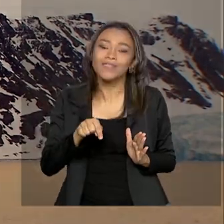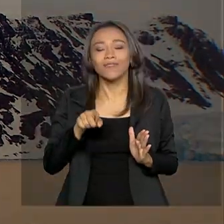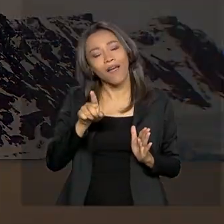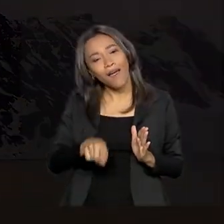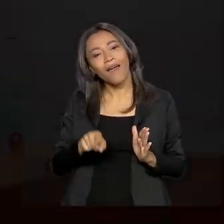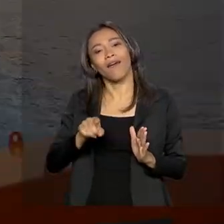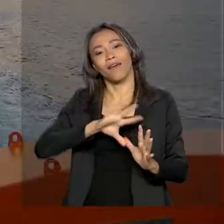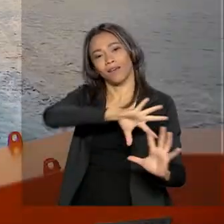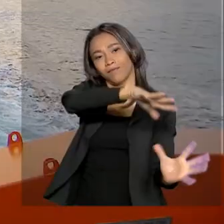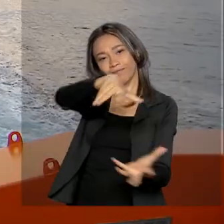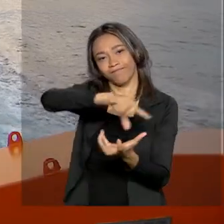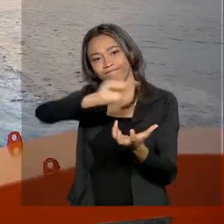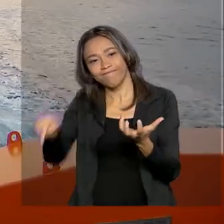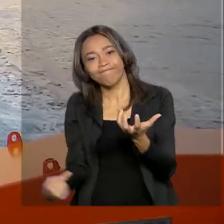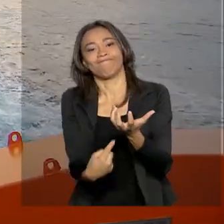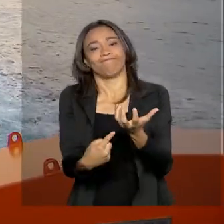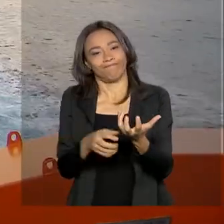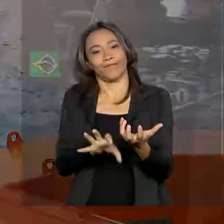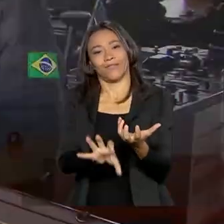da Antártica.